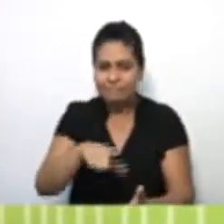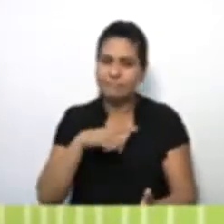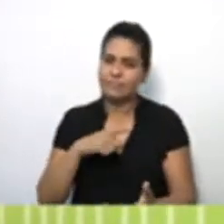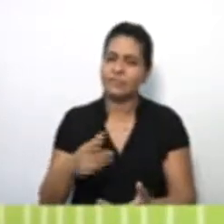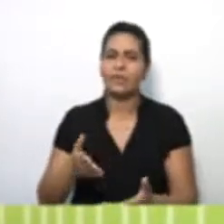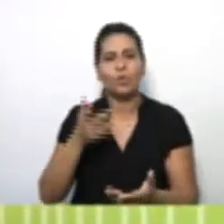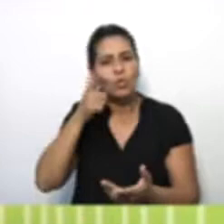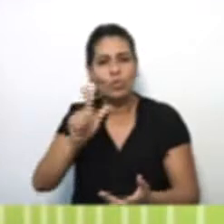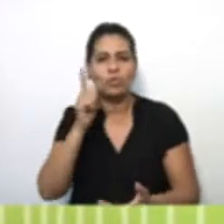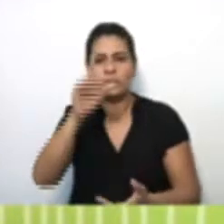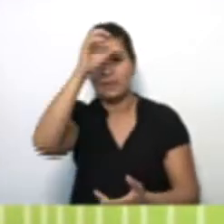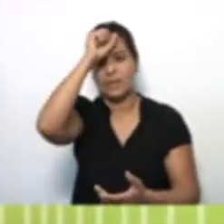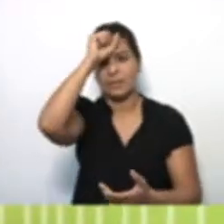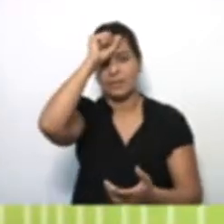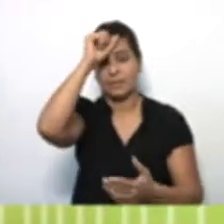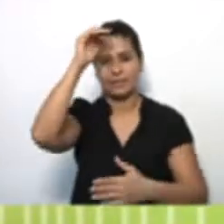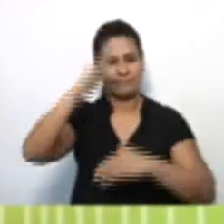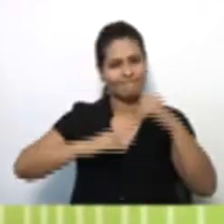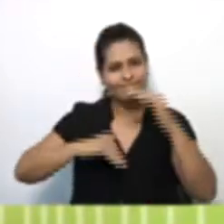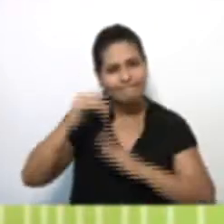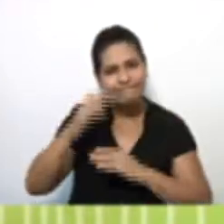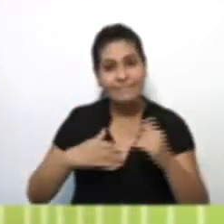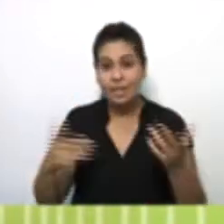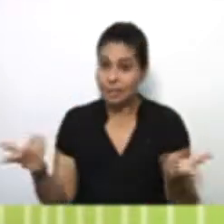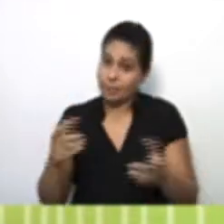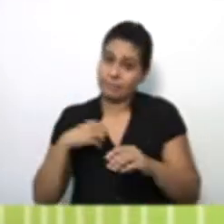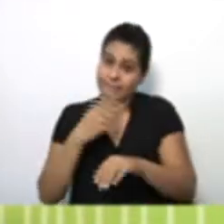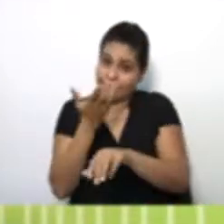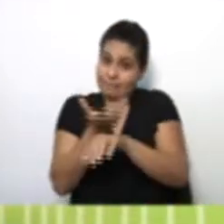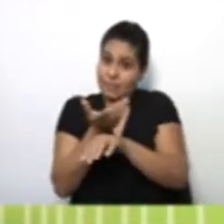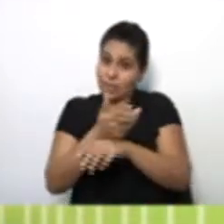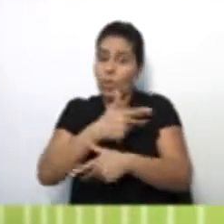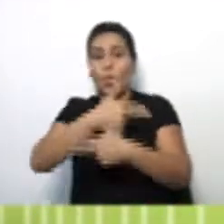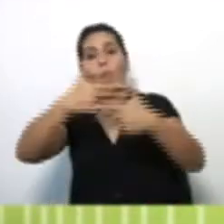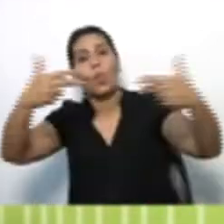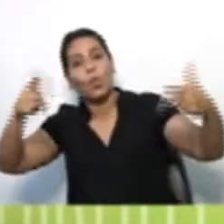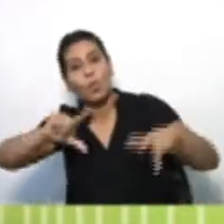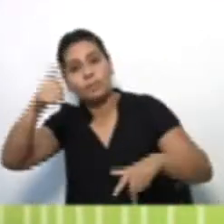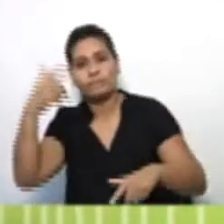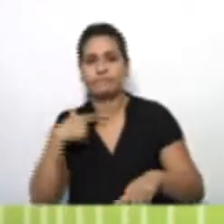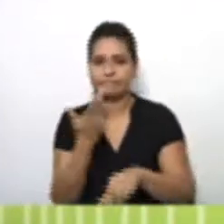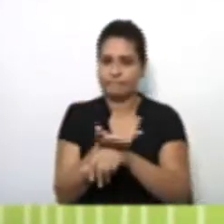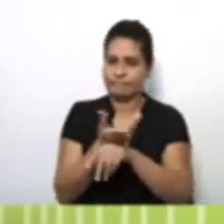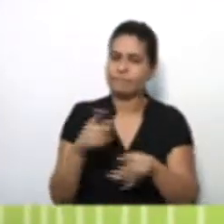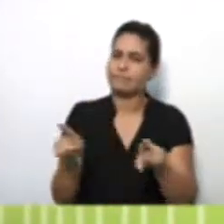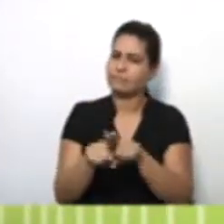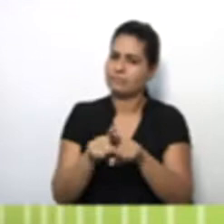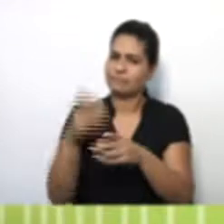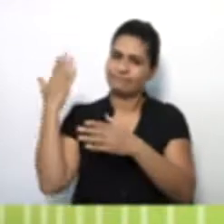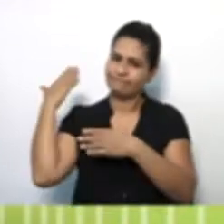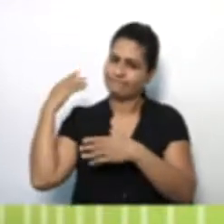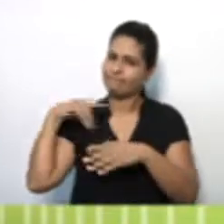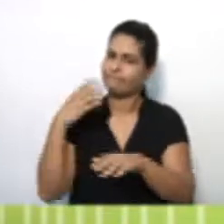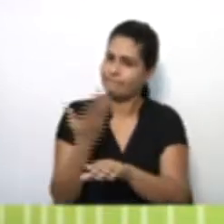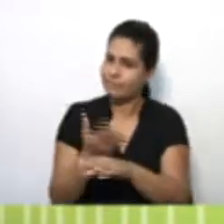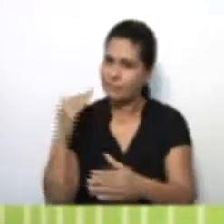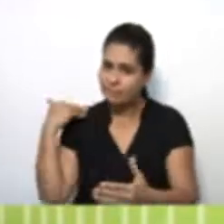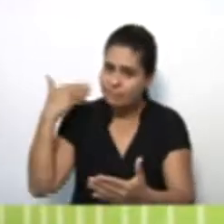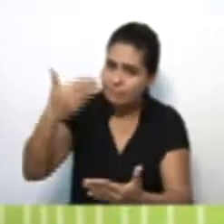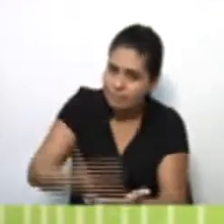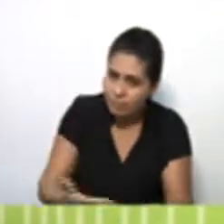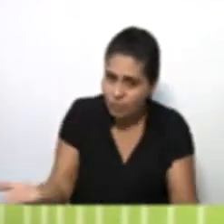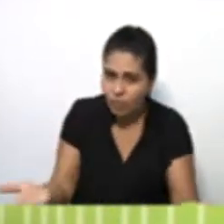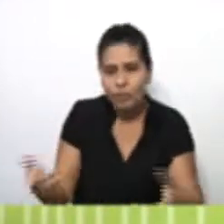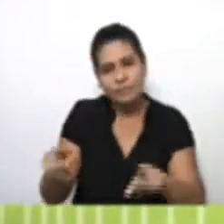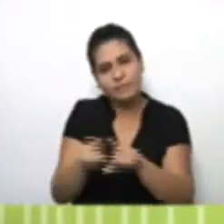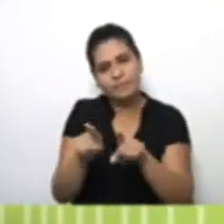daqui totalmente capacitado nessa, é lógico, em tantas outras disciplinas que você já está estudando e os próximos módulos que você irá